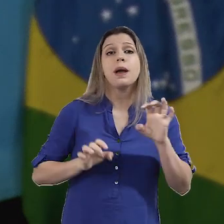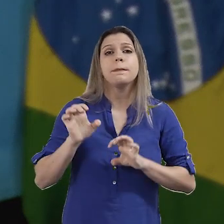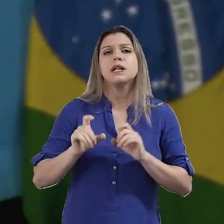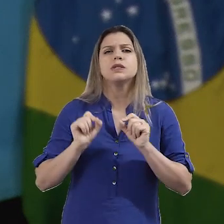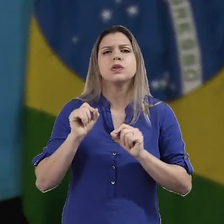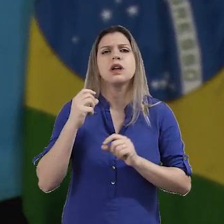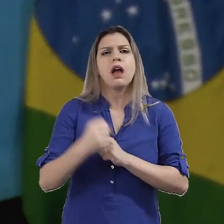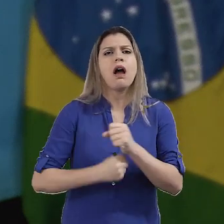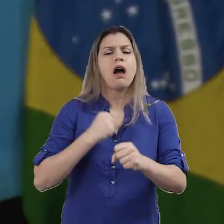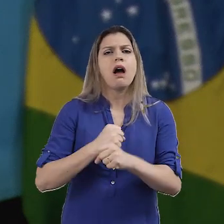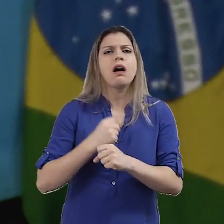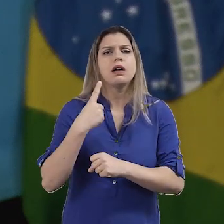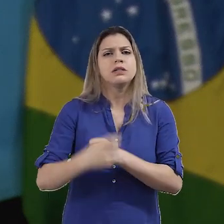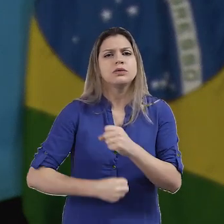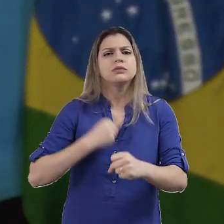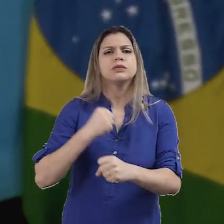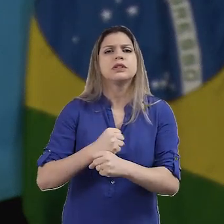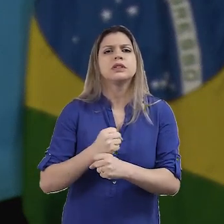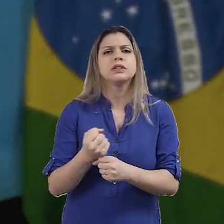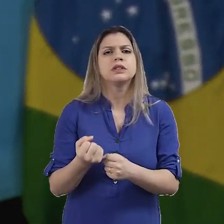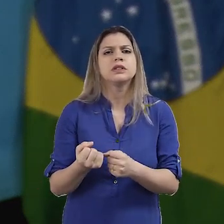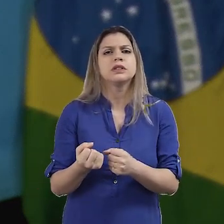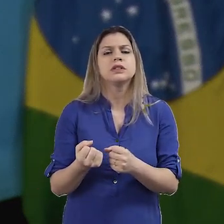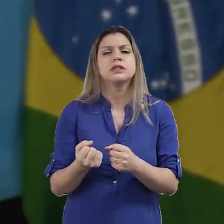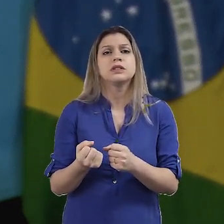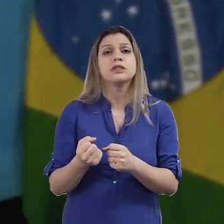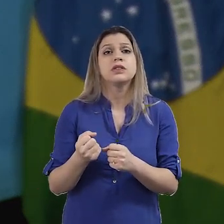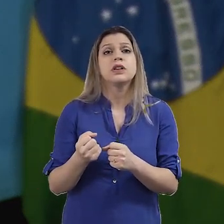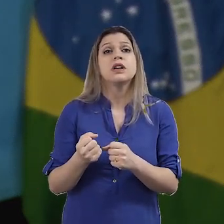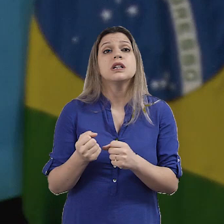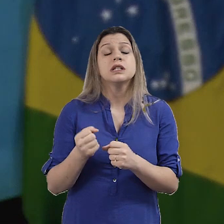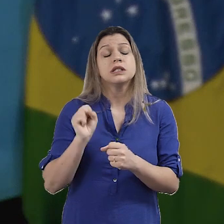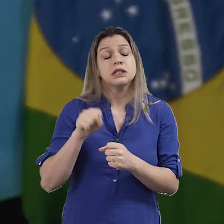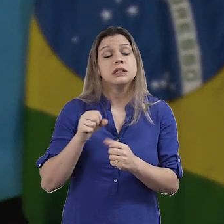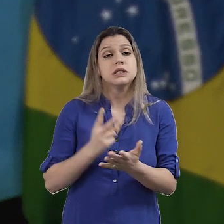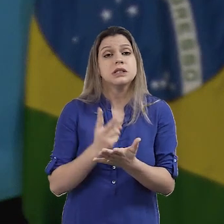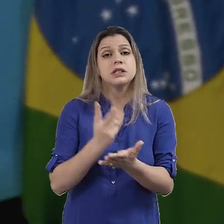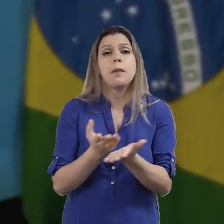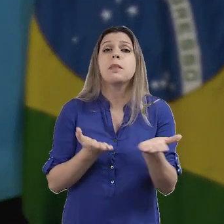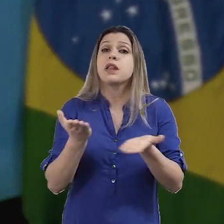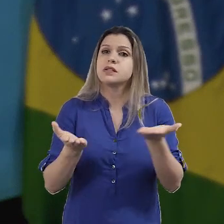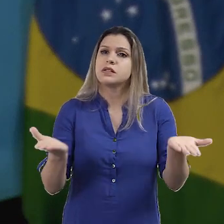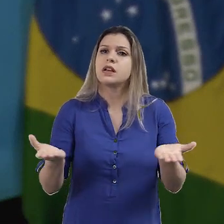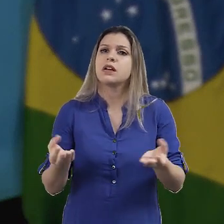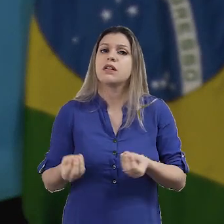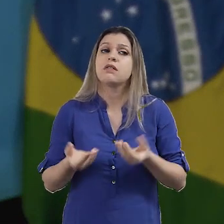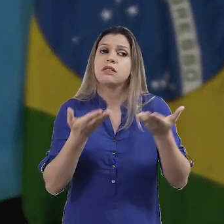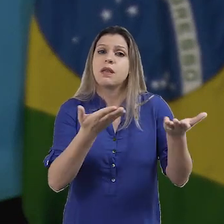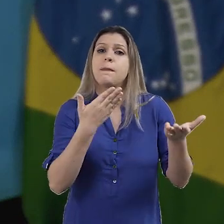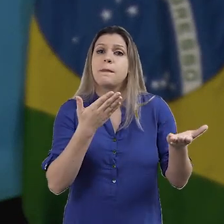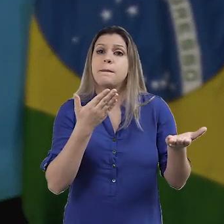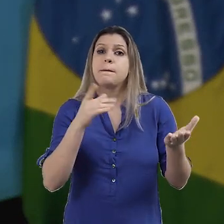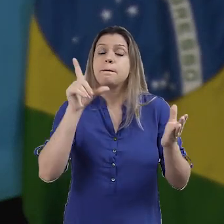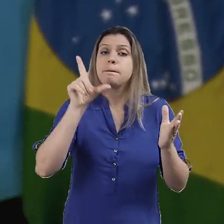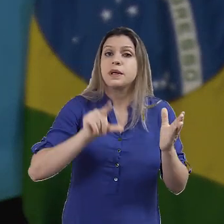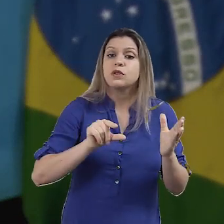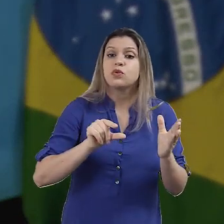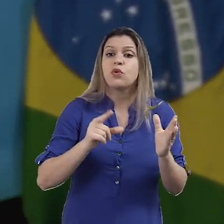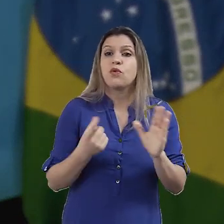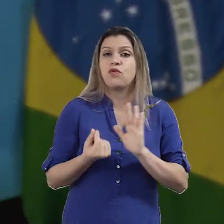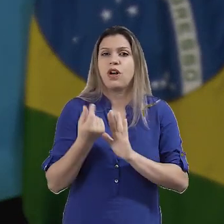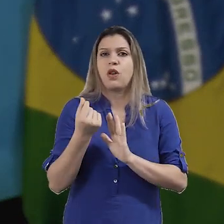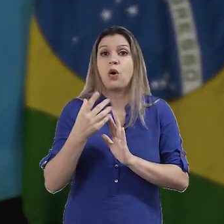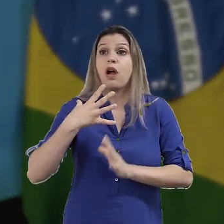empresa, ano após ano das eleições, ela participava da licitação, ofertava o menor preço e